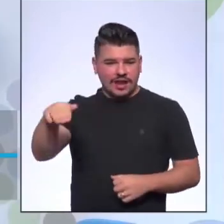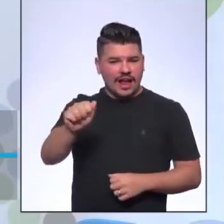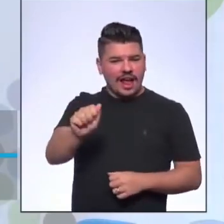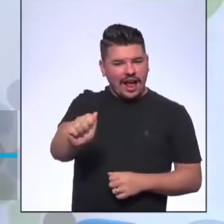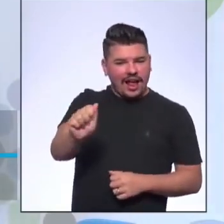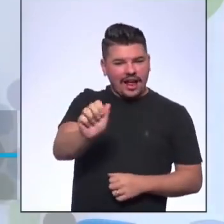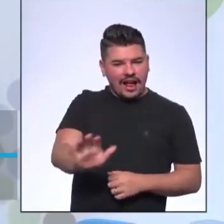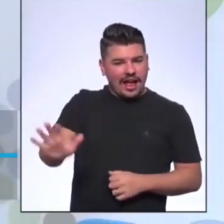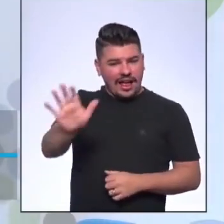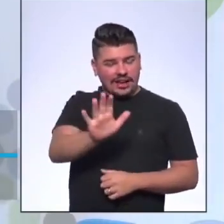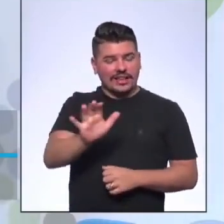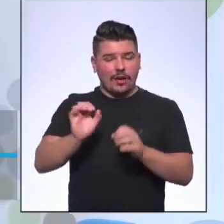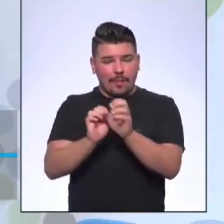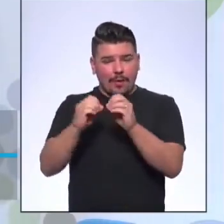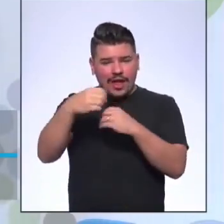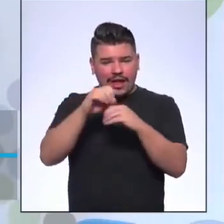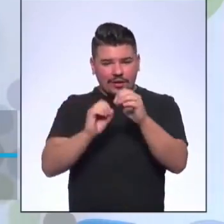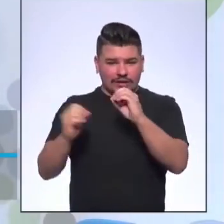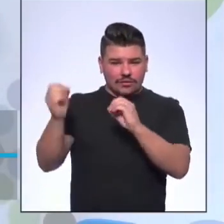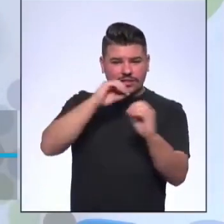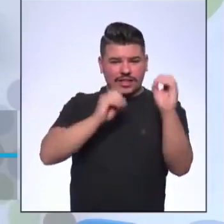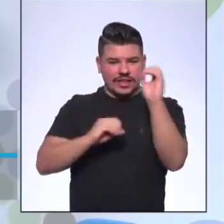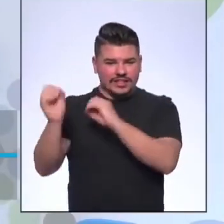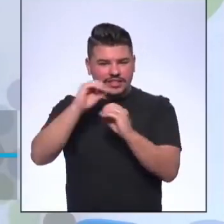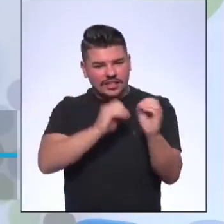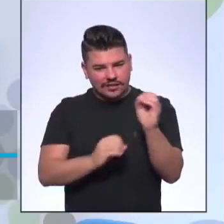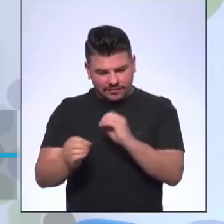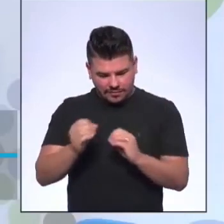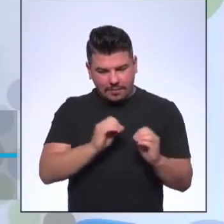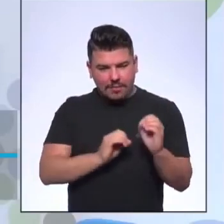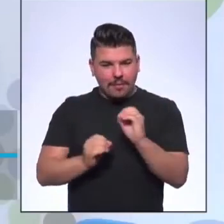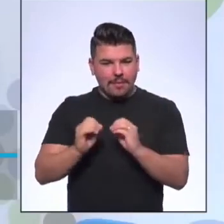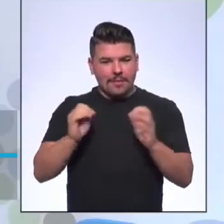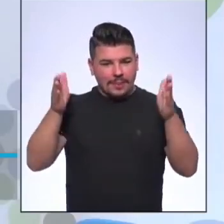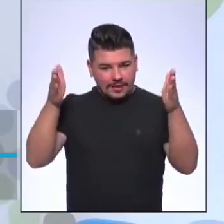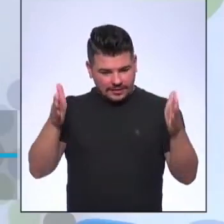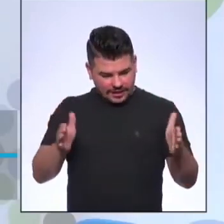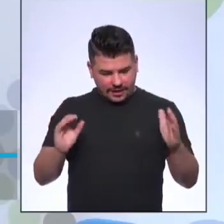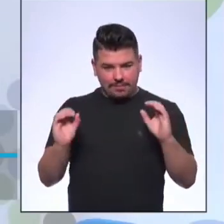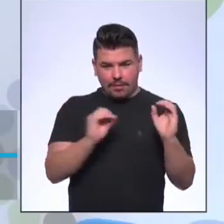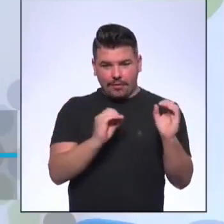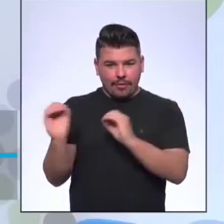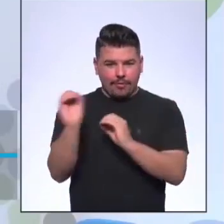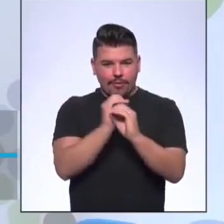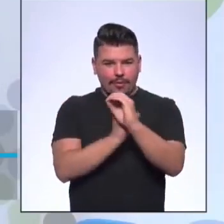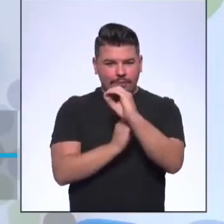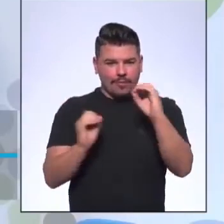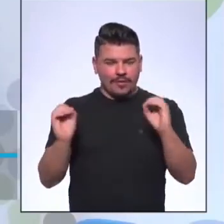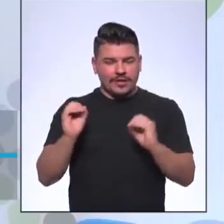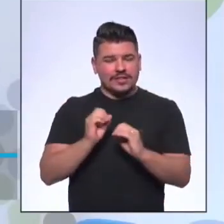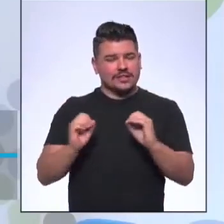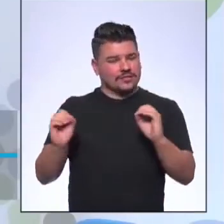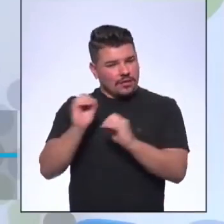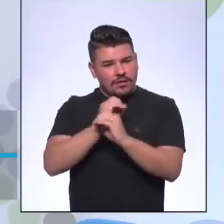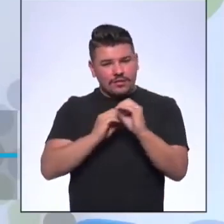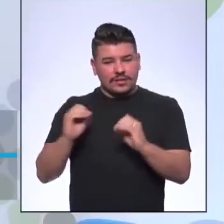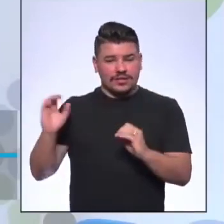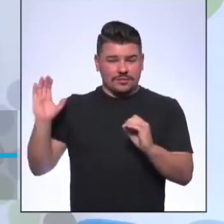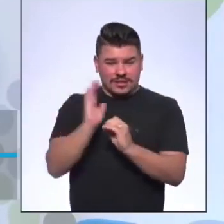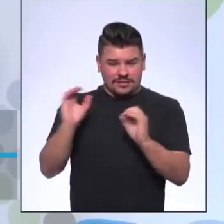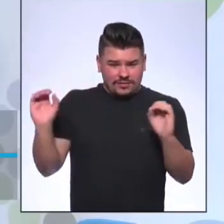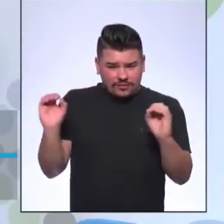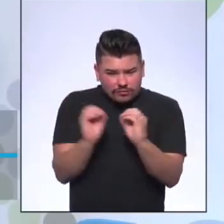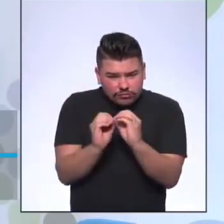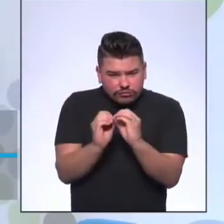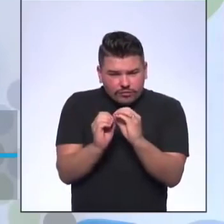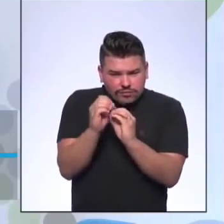a parede do sistema, né? Tem uma interação entre as moléculas na parede do sistema. Então, quer dizer, cada molécula aí está exercendo uma determinada